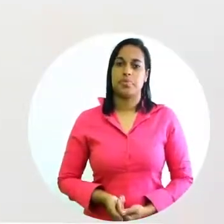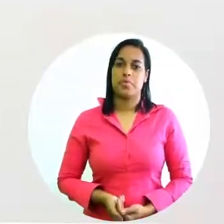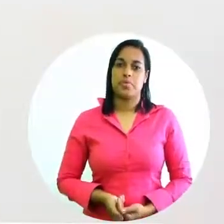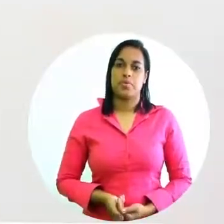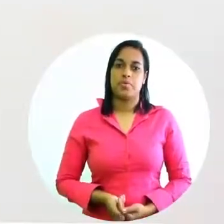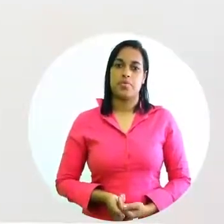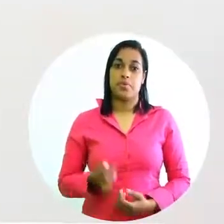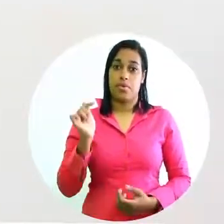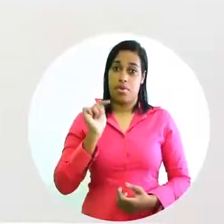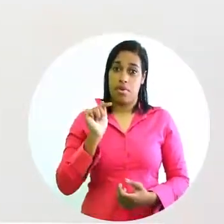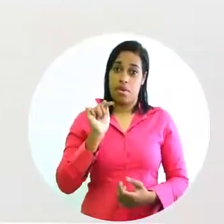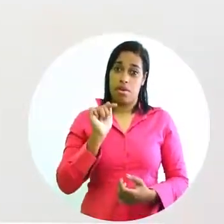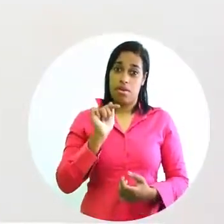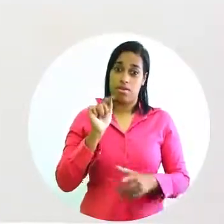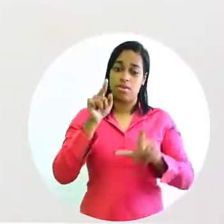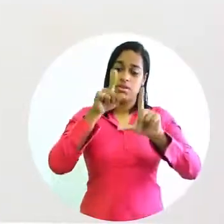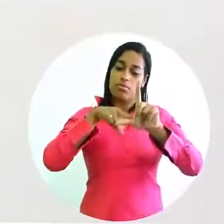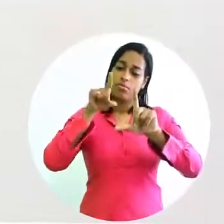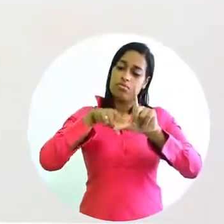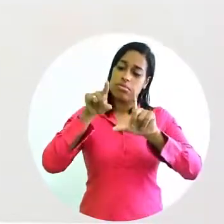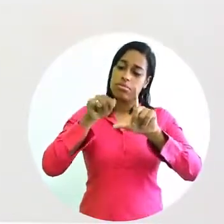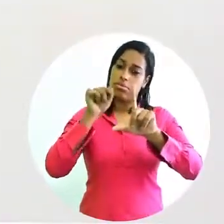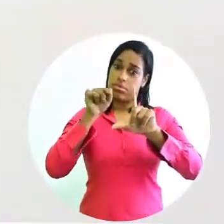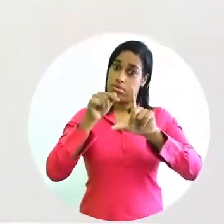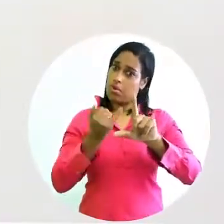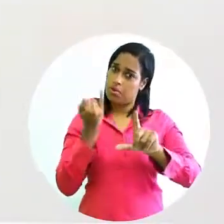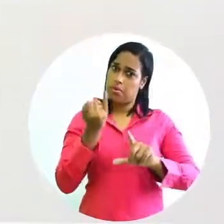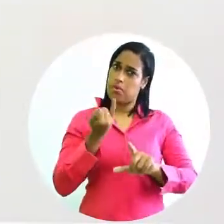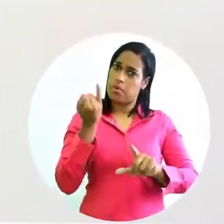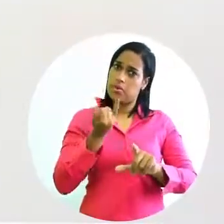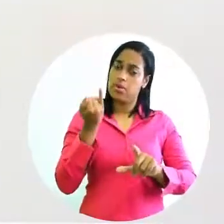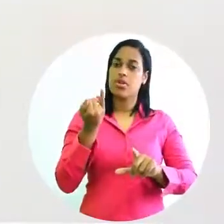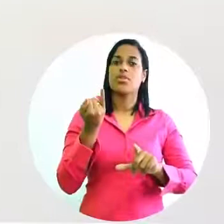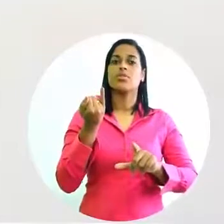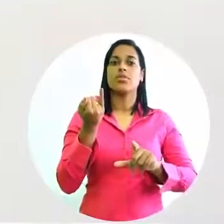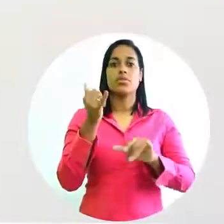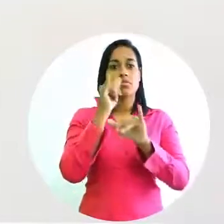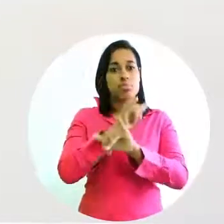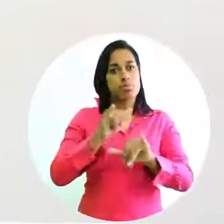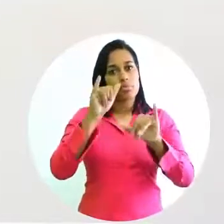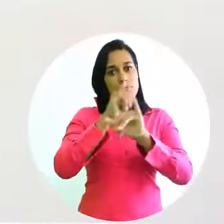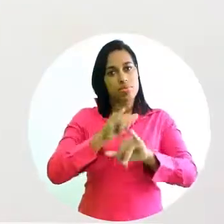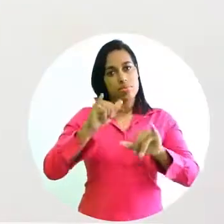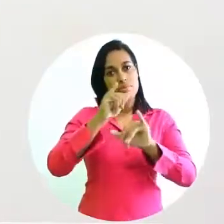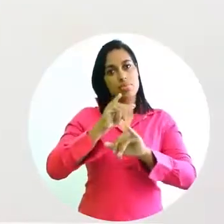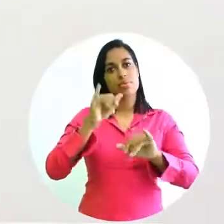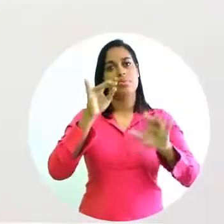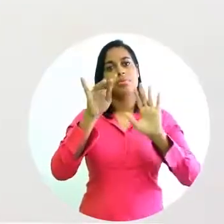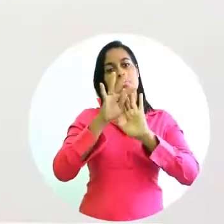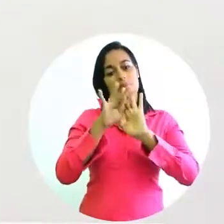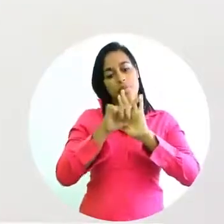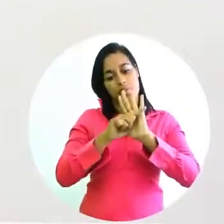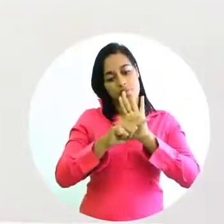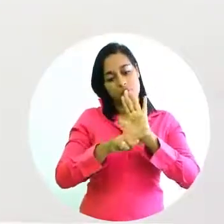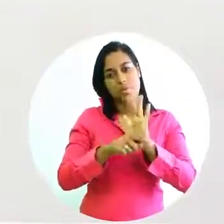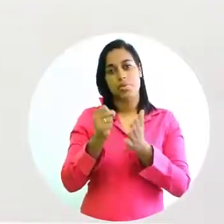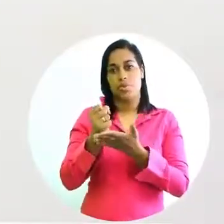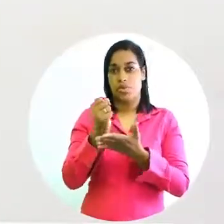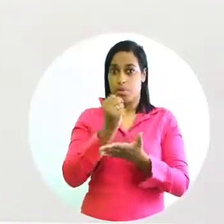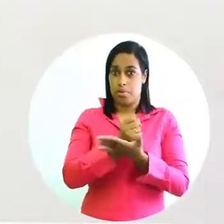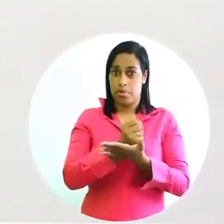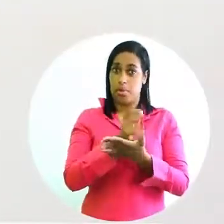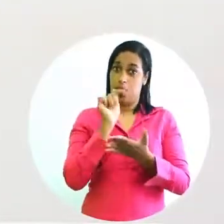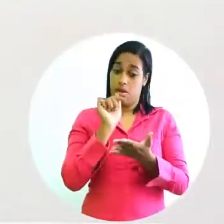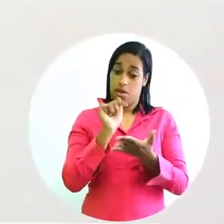bem, esses indicadores, eles são importantes informações para o planejamento documental. E sobre